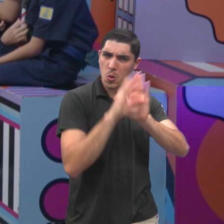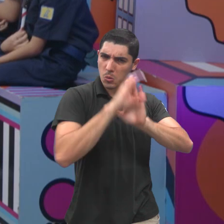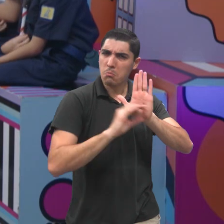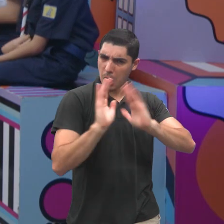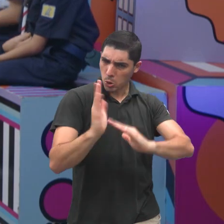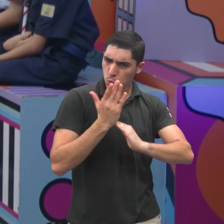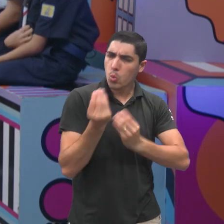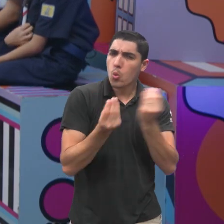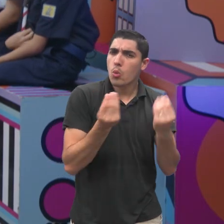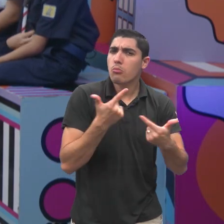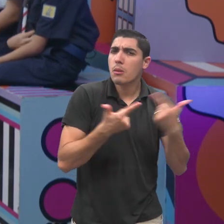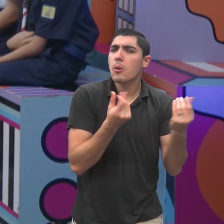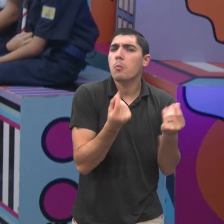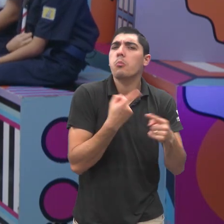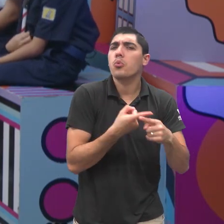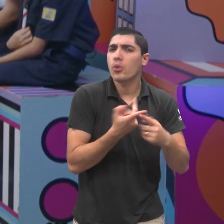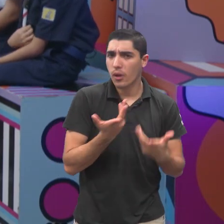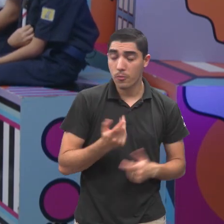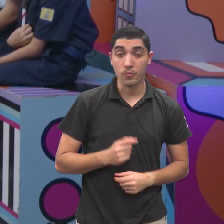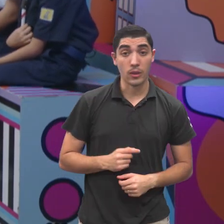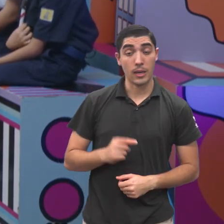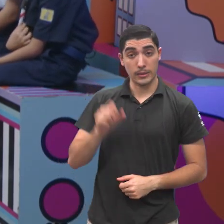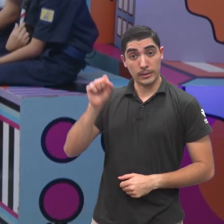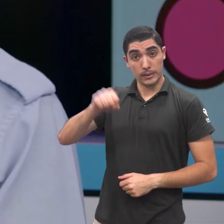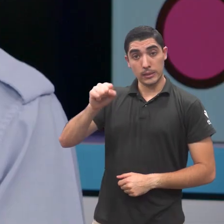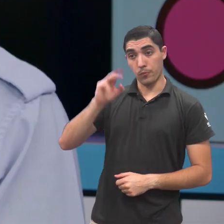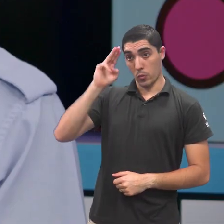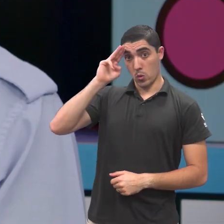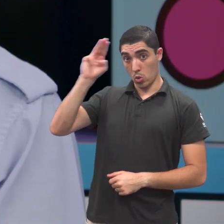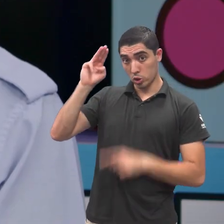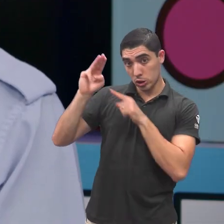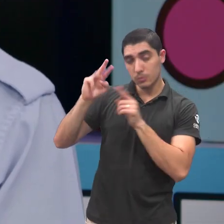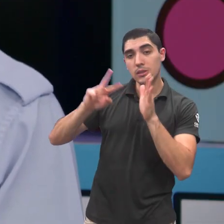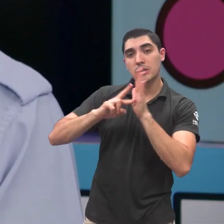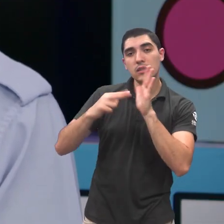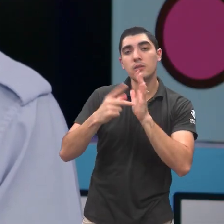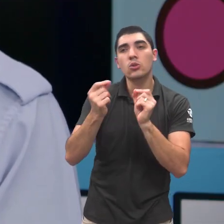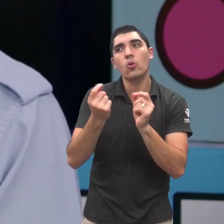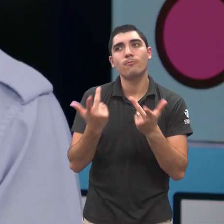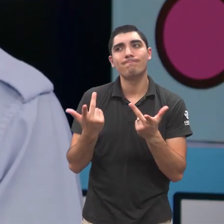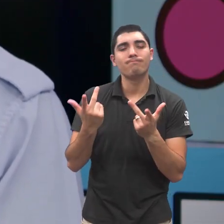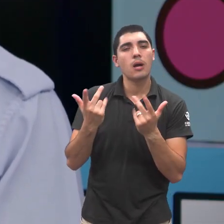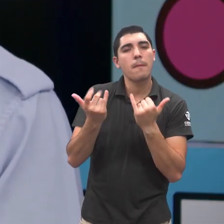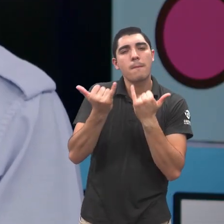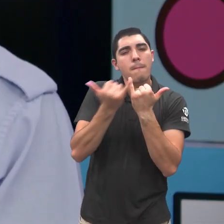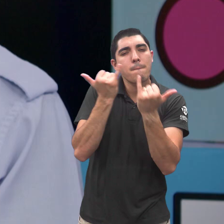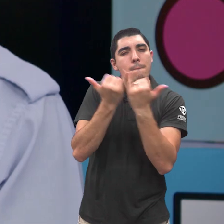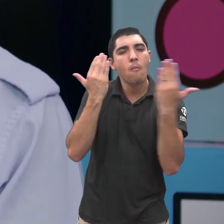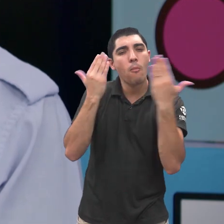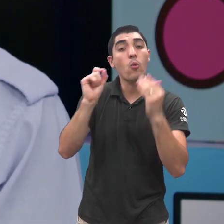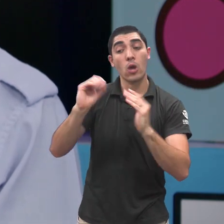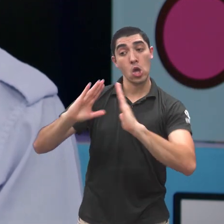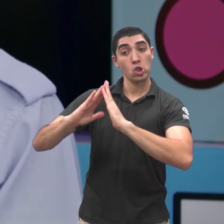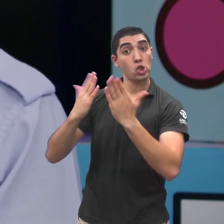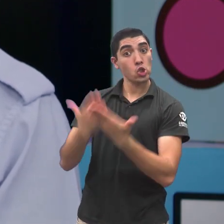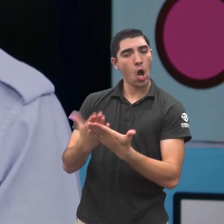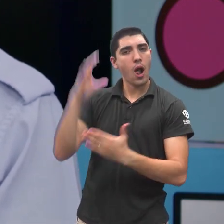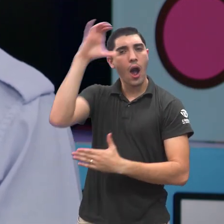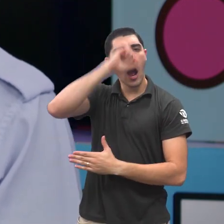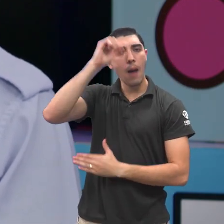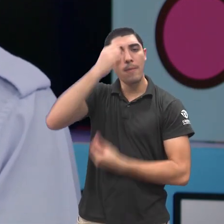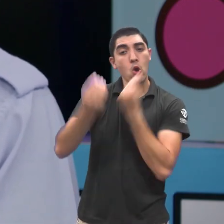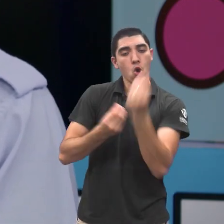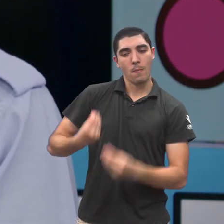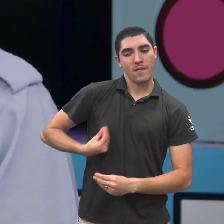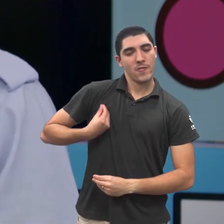certeza. Nós dizemos, assim, de uma forma mais simples, que o escotismo é uma escola para a vida, né? E que forma líderes para a